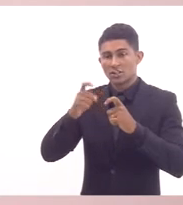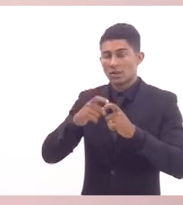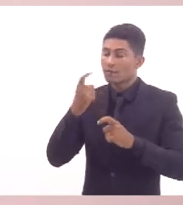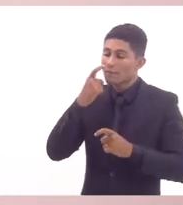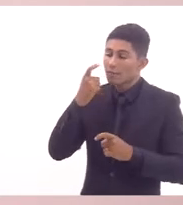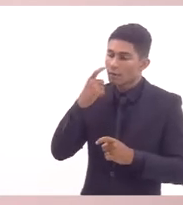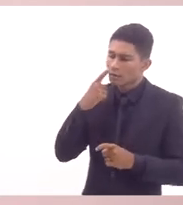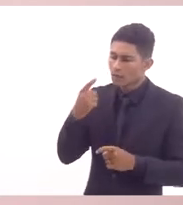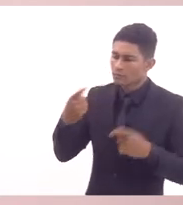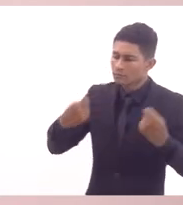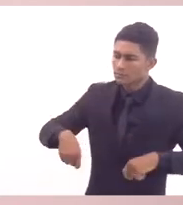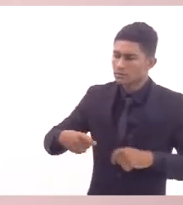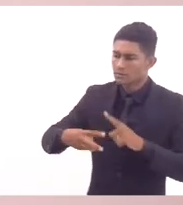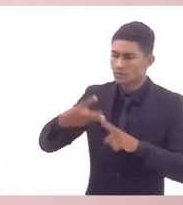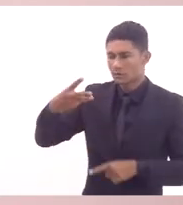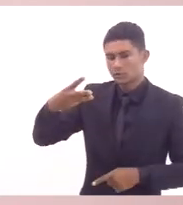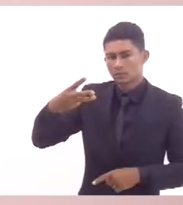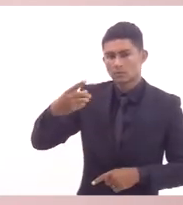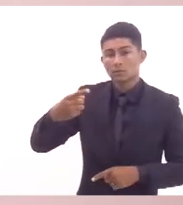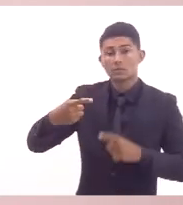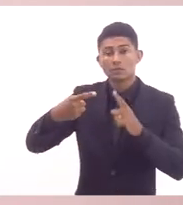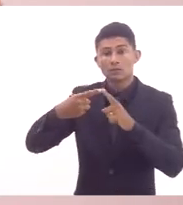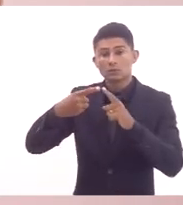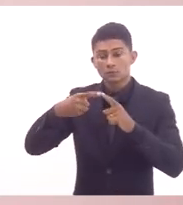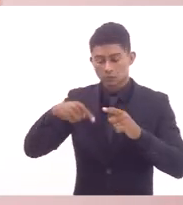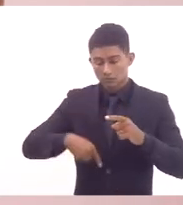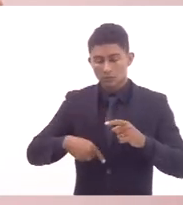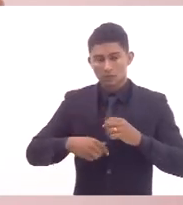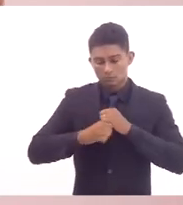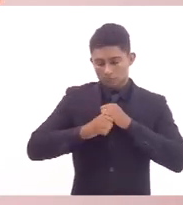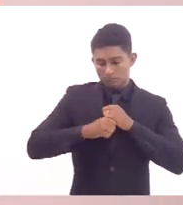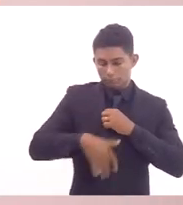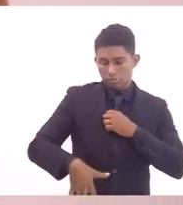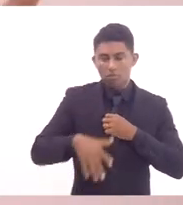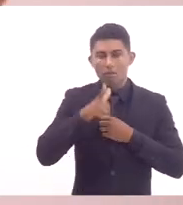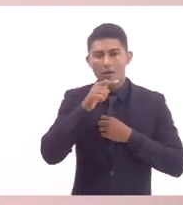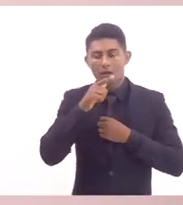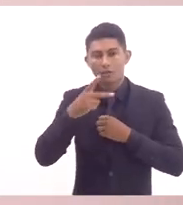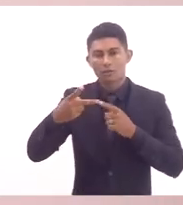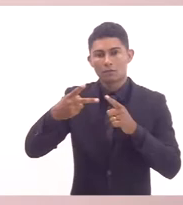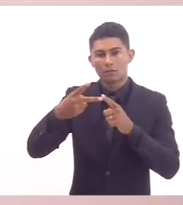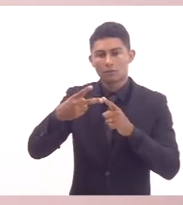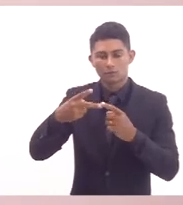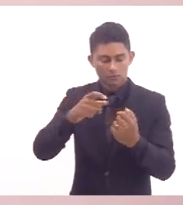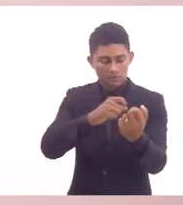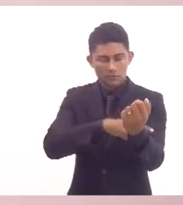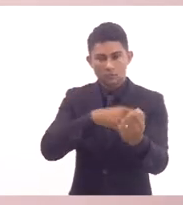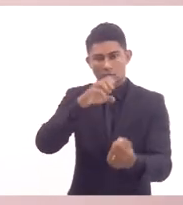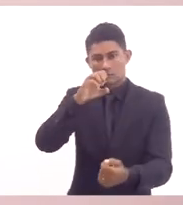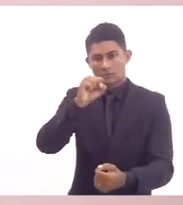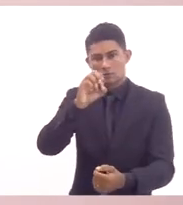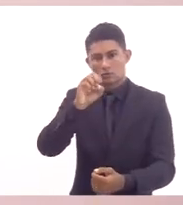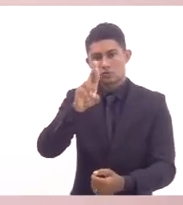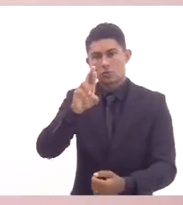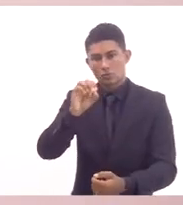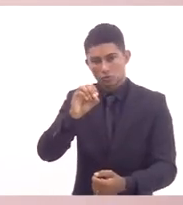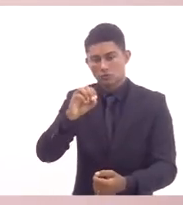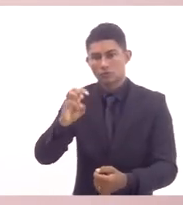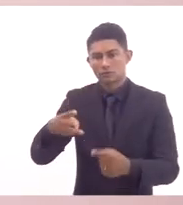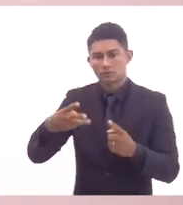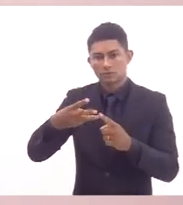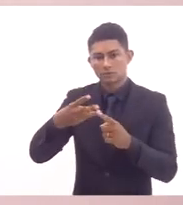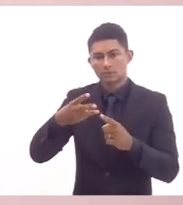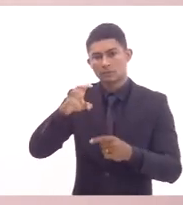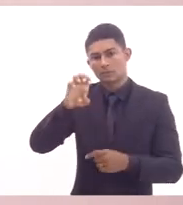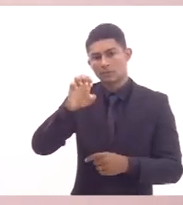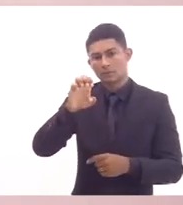tem três procedimentos rompimento da bolsa das águas soro com ocitocina e episiotomia observa em que o